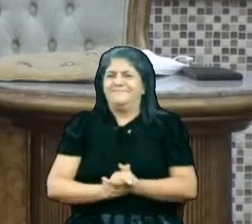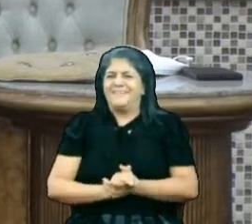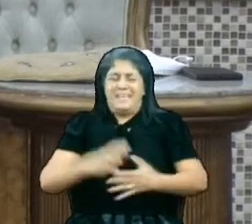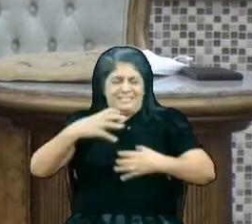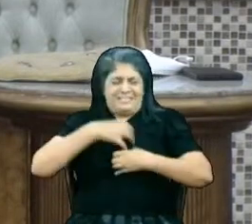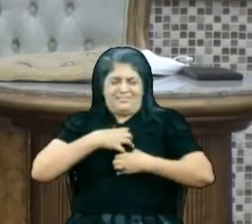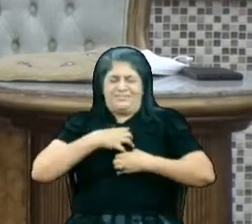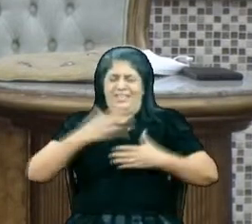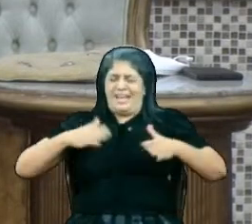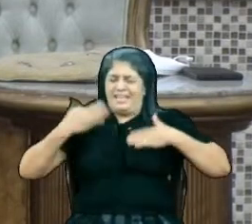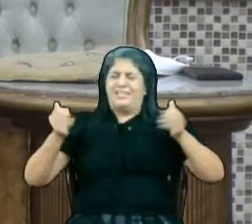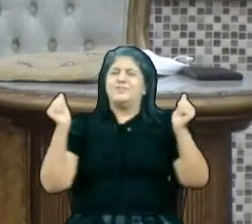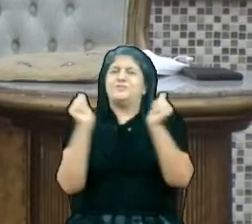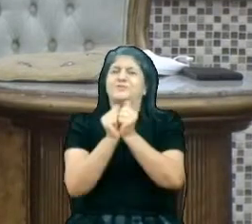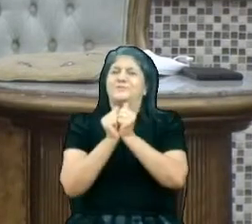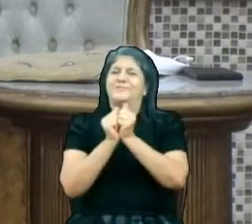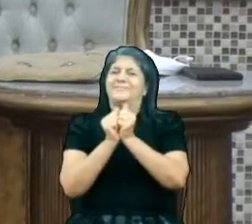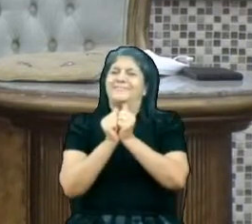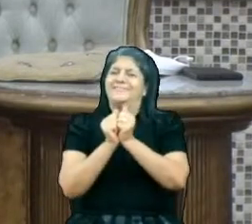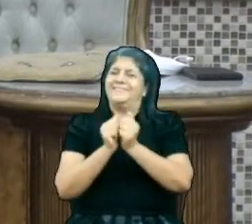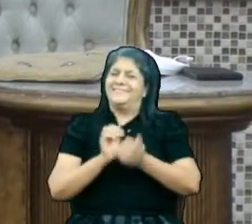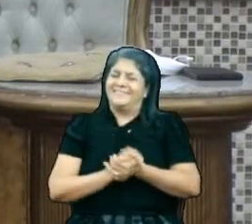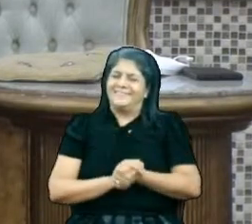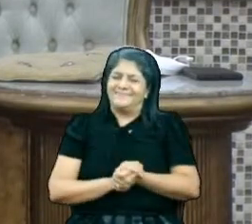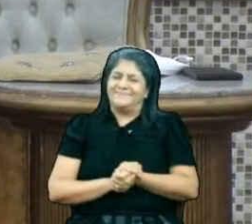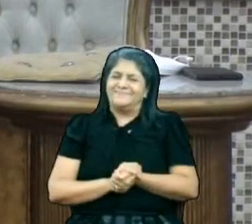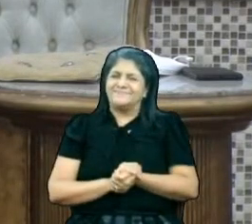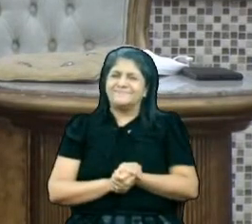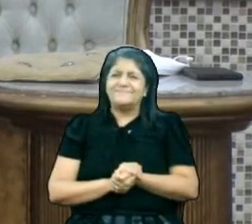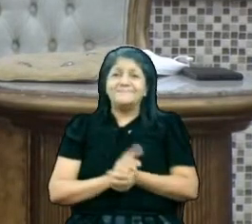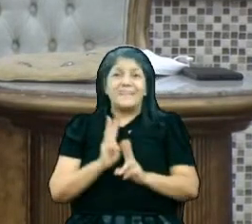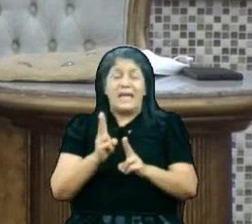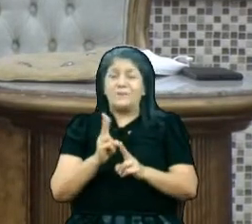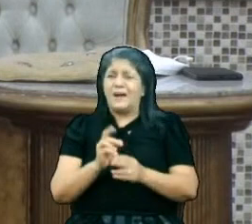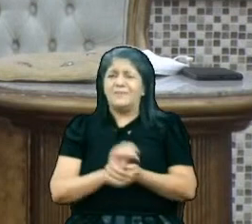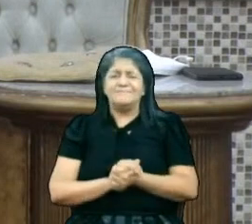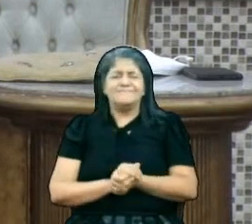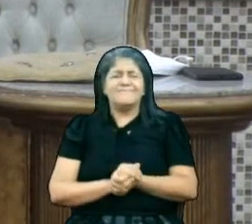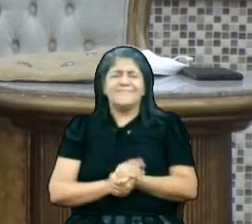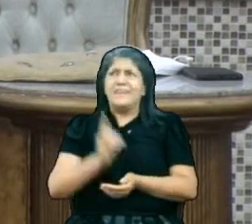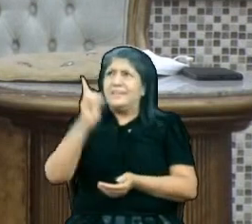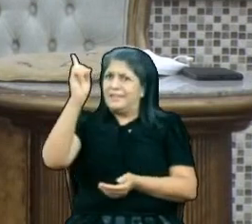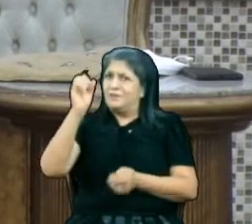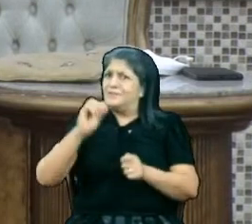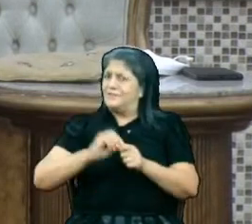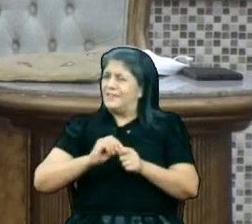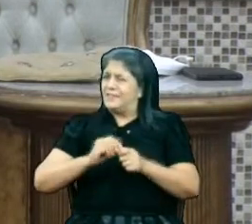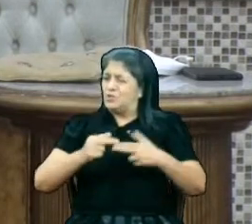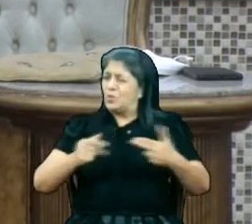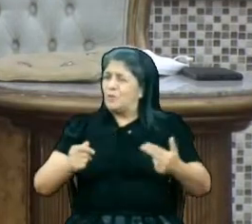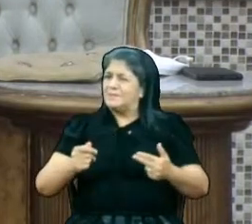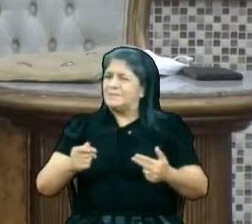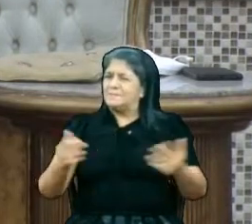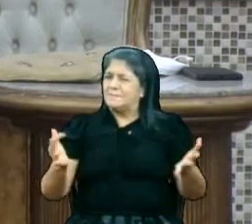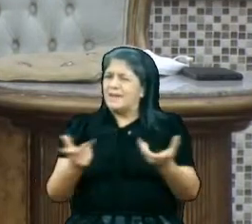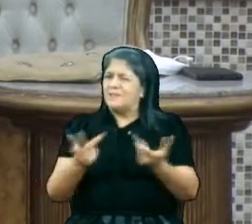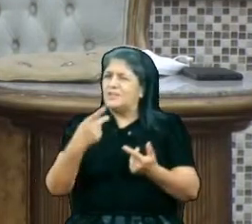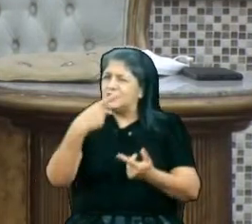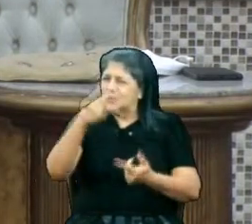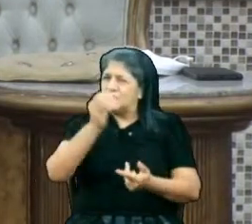glória a Deus aquilo que Deus tem feito na sua vida conte